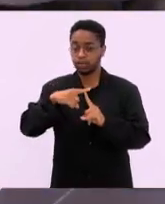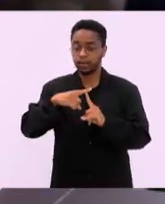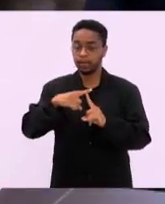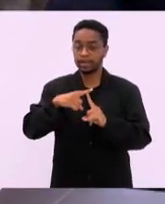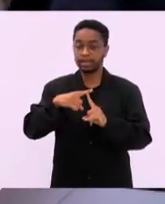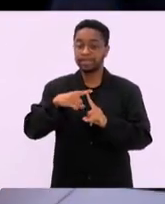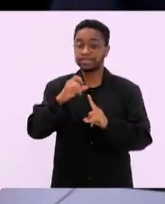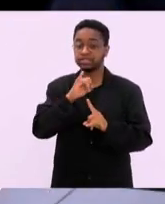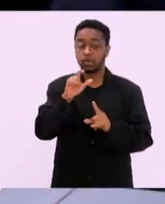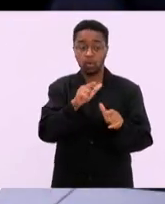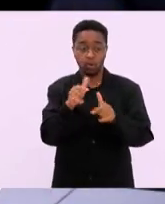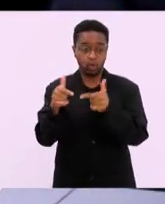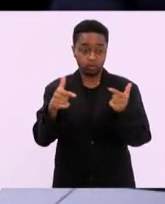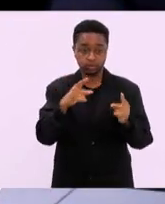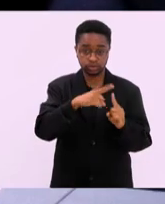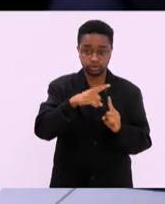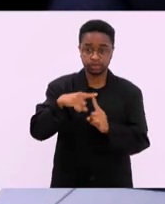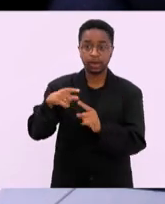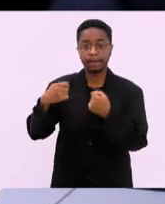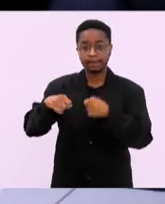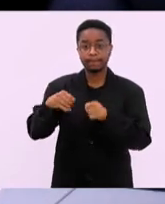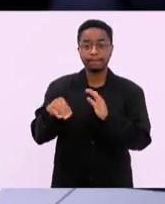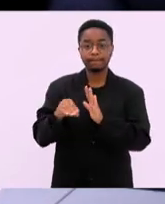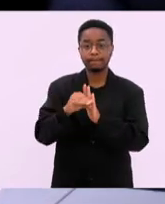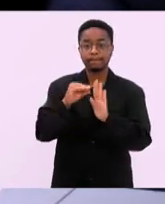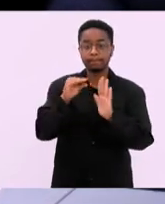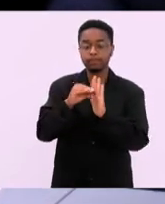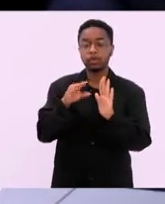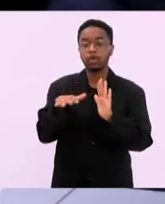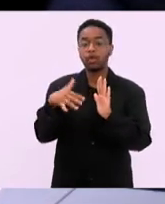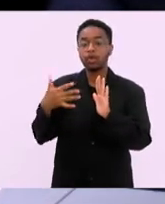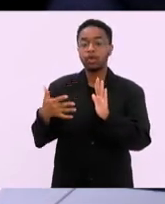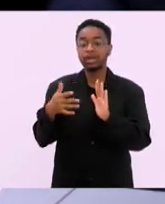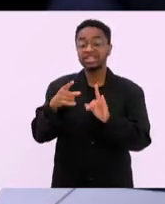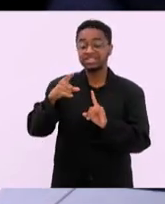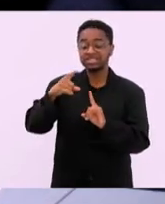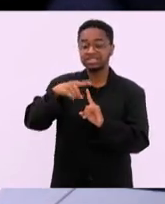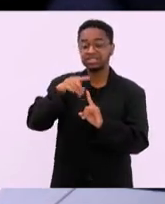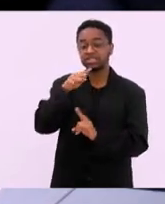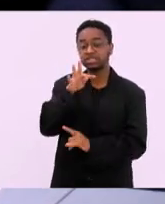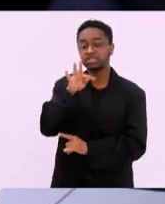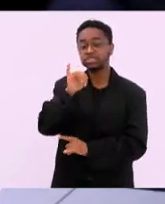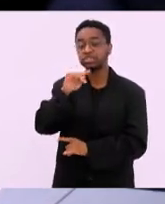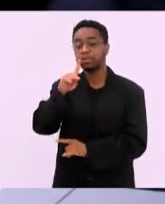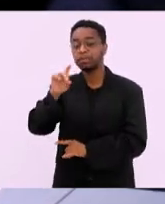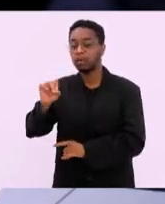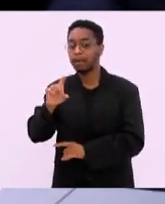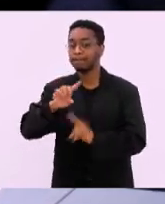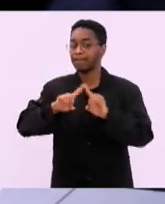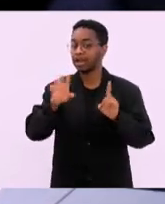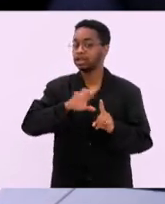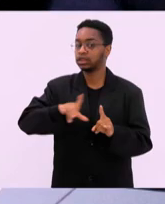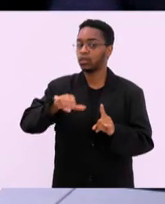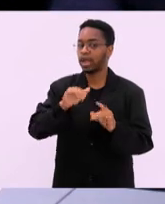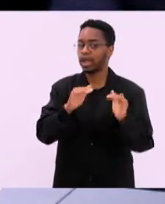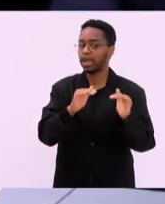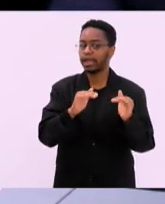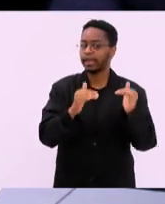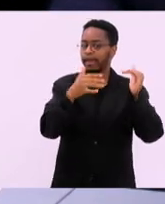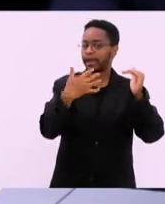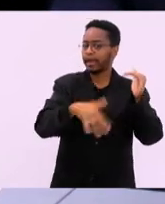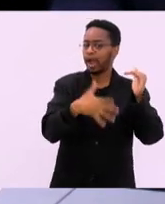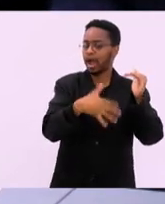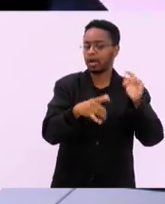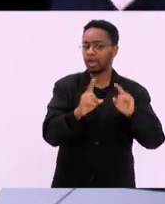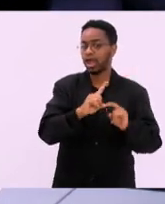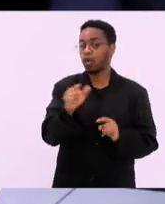Quando são outros peixes, tem que vir escrito tipo bacalhau, que é para a pessoa saber que não é aquele mais nobre, né, que é o que a